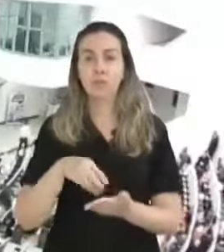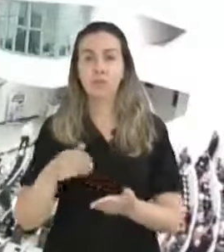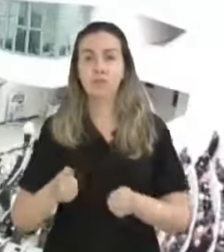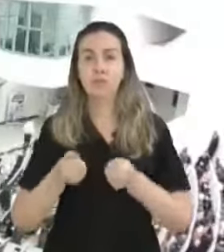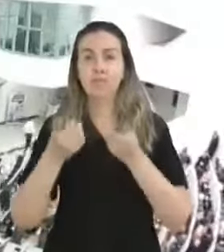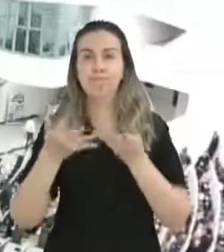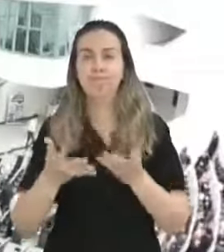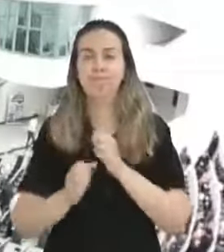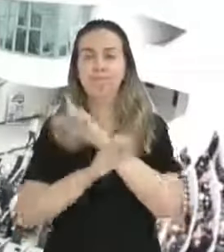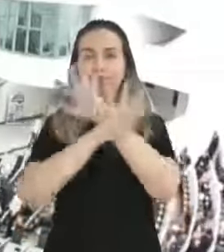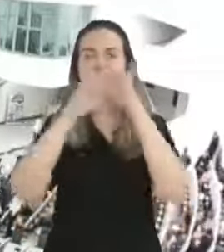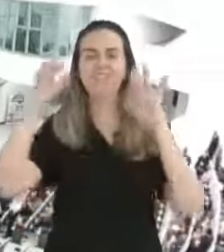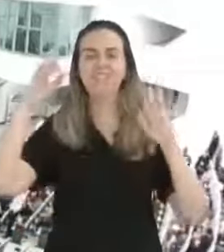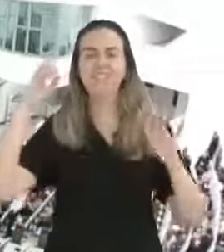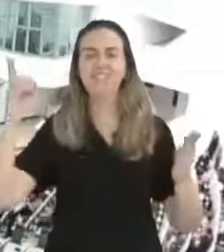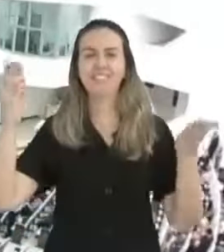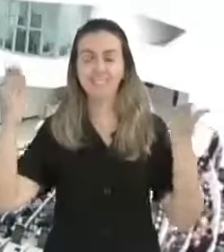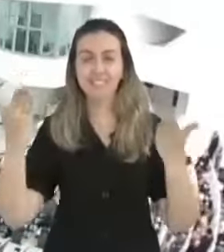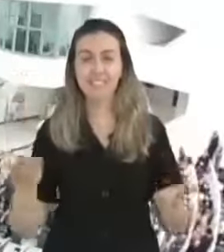glória.